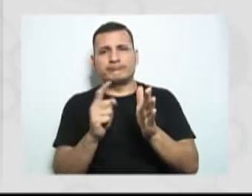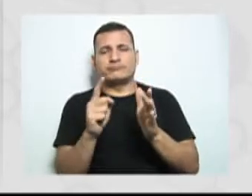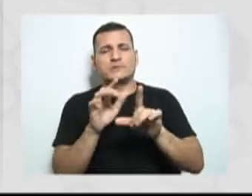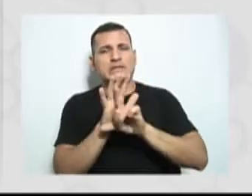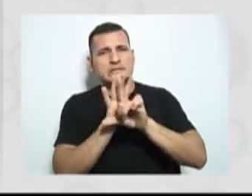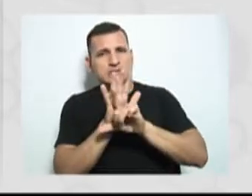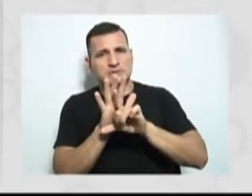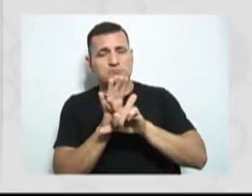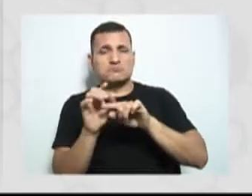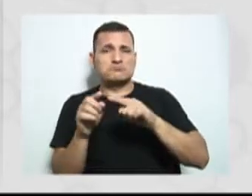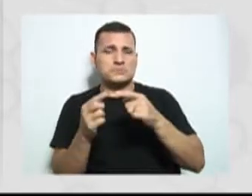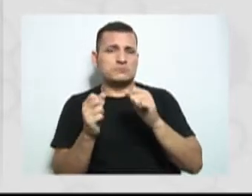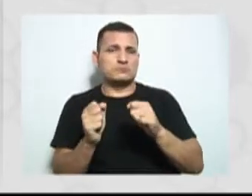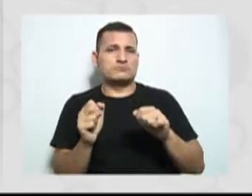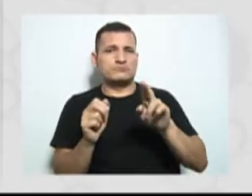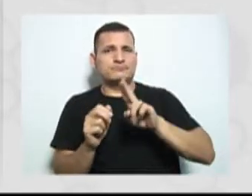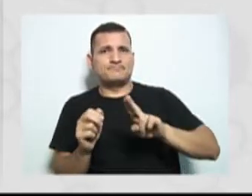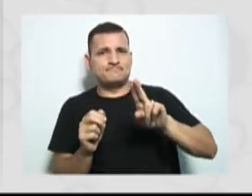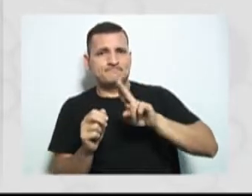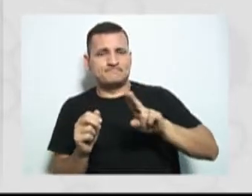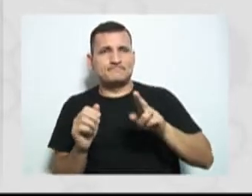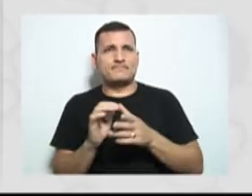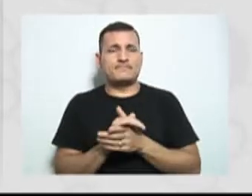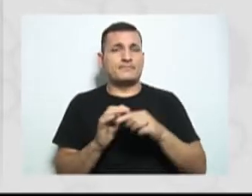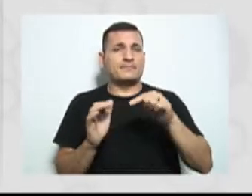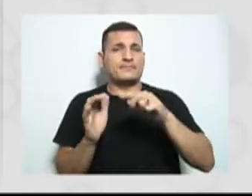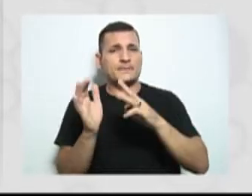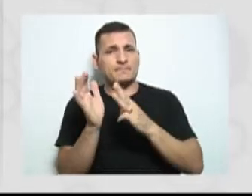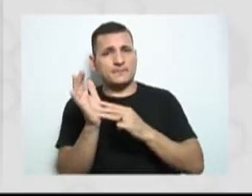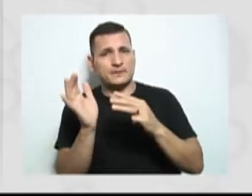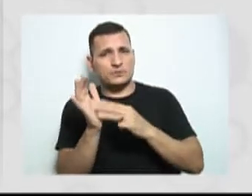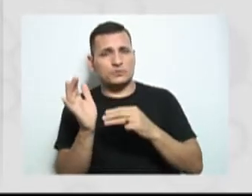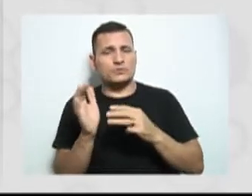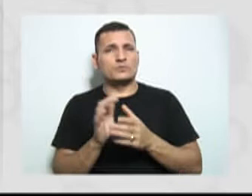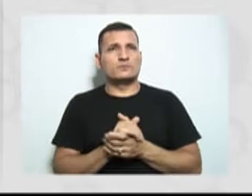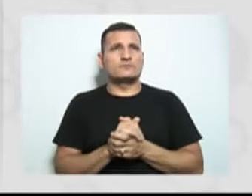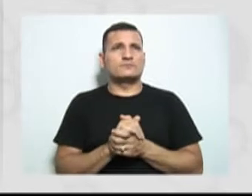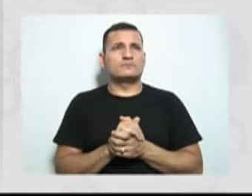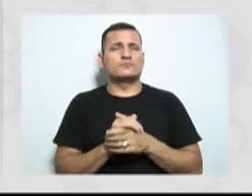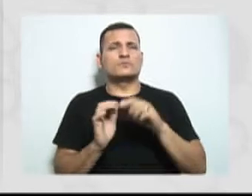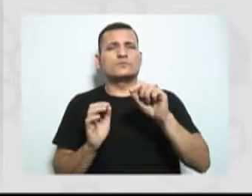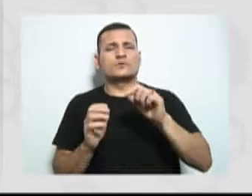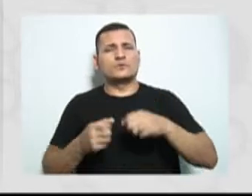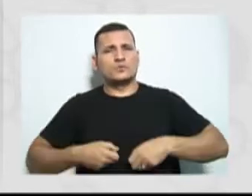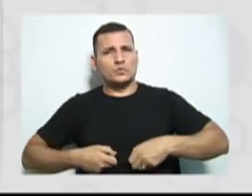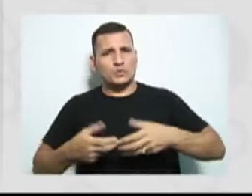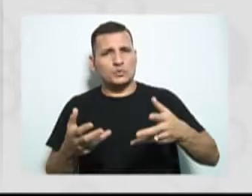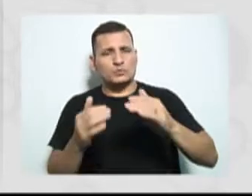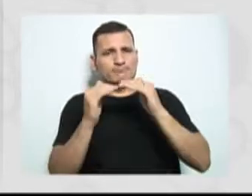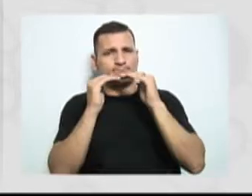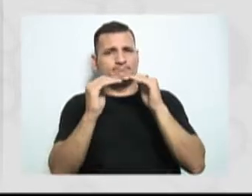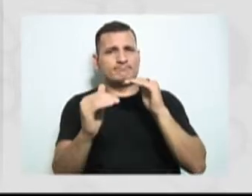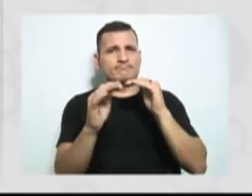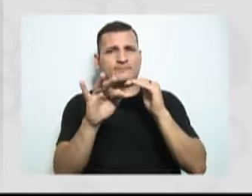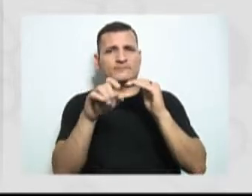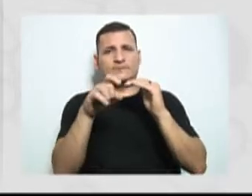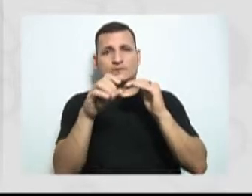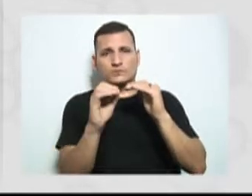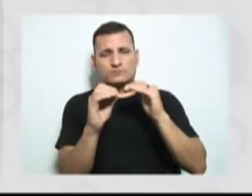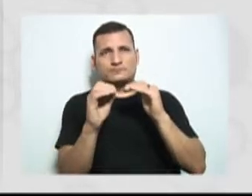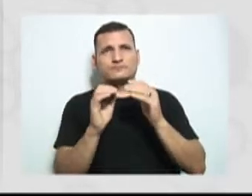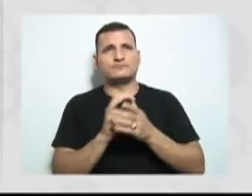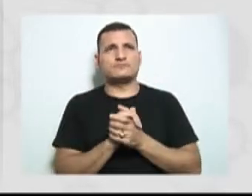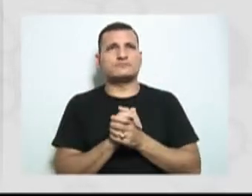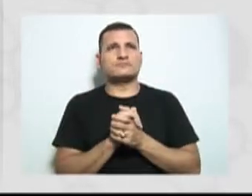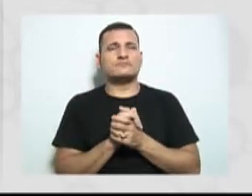você pode utilizar. Ou seja, neste método, consideram-se os custos fixos